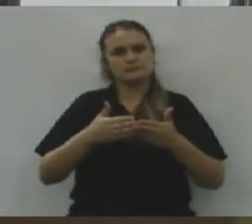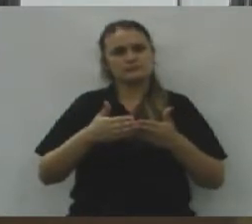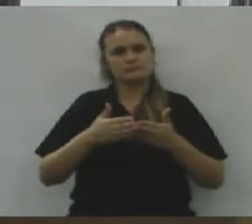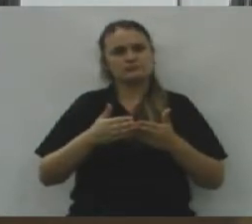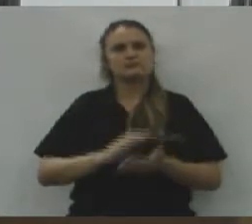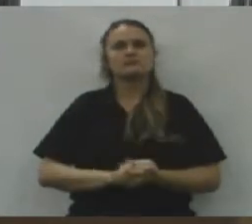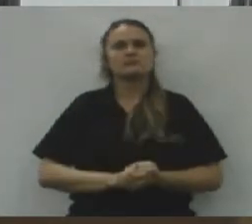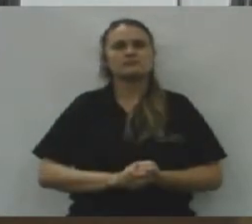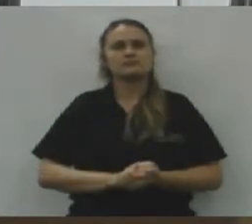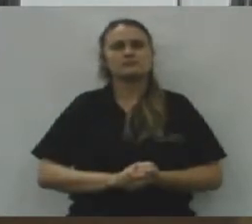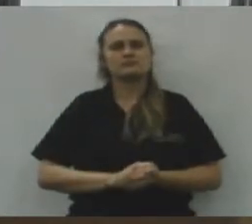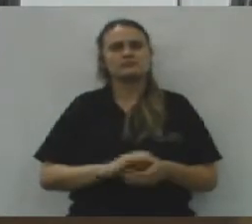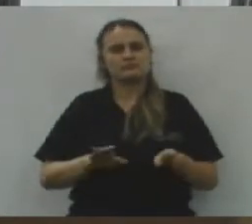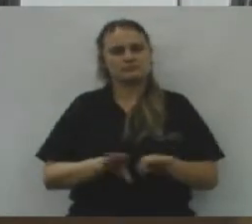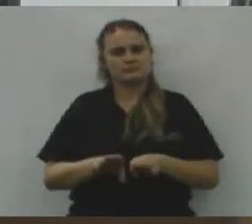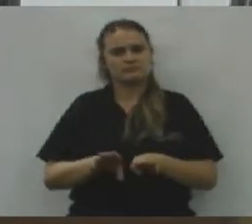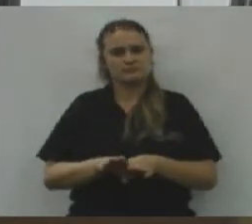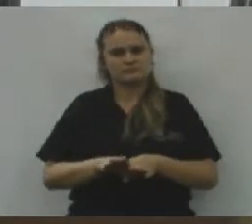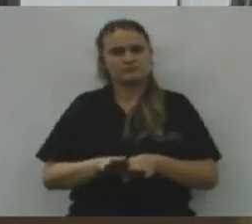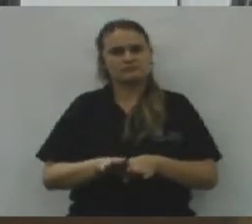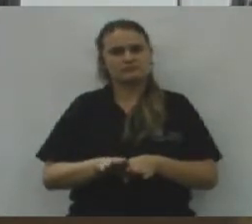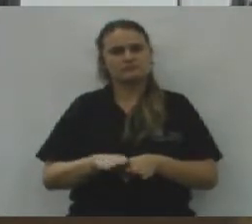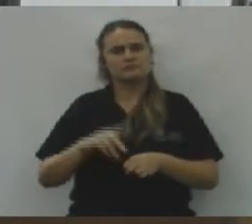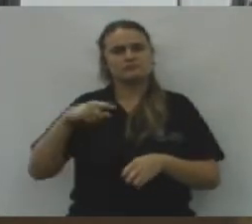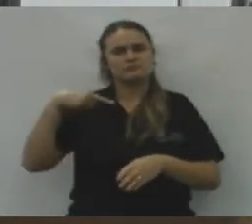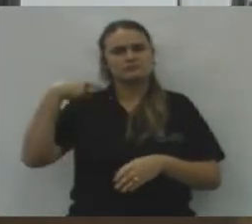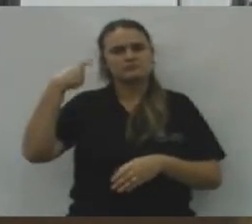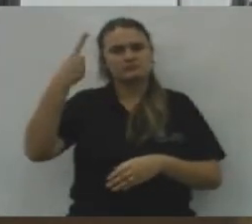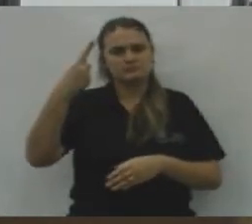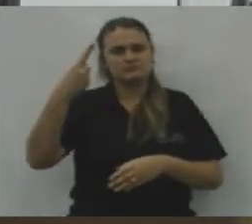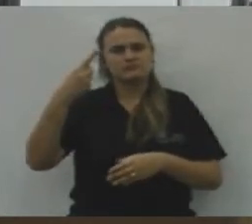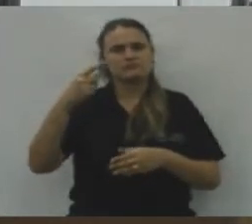permissão, inclusive, para que